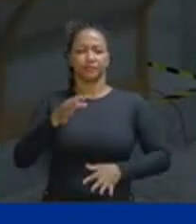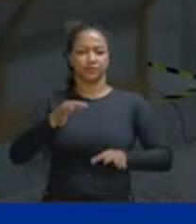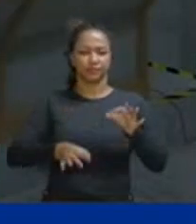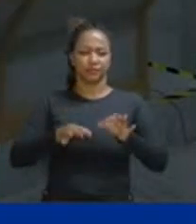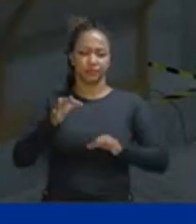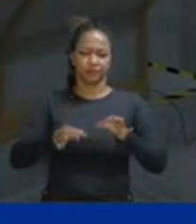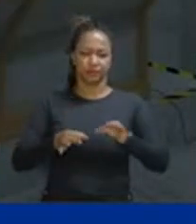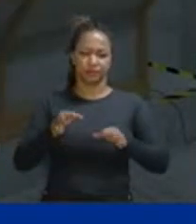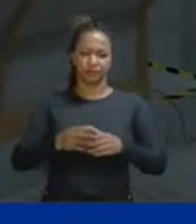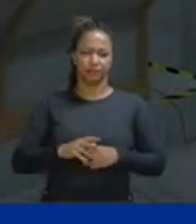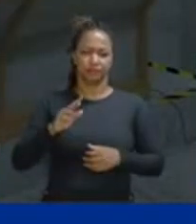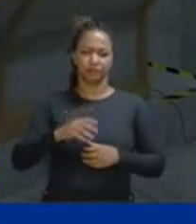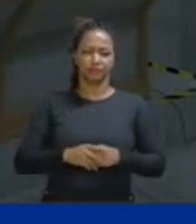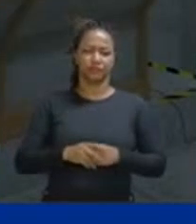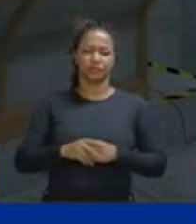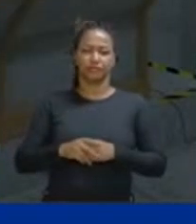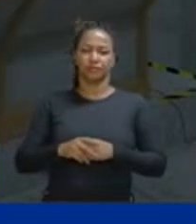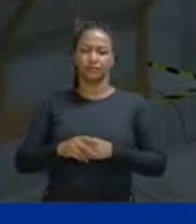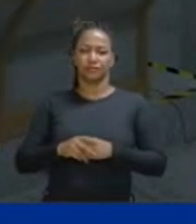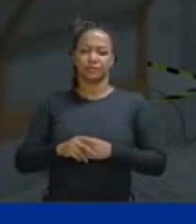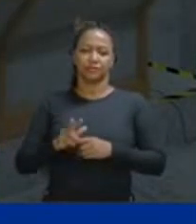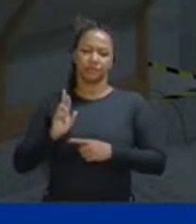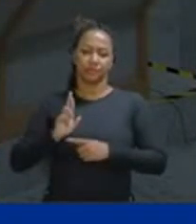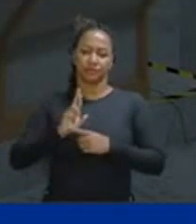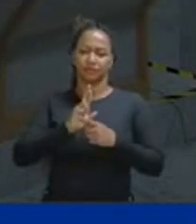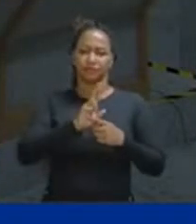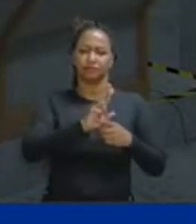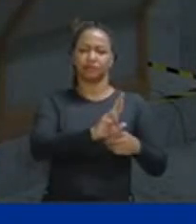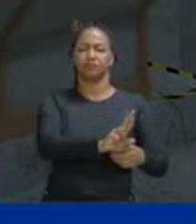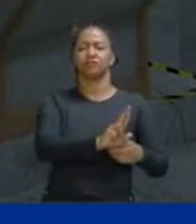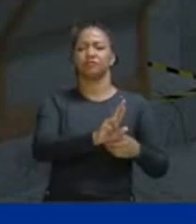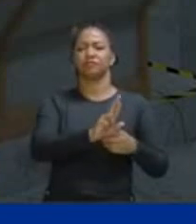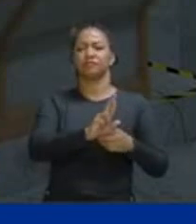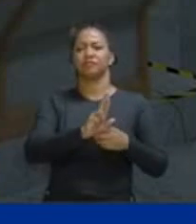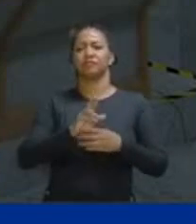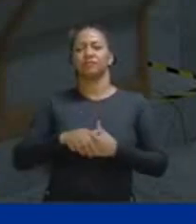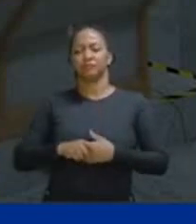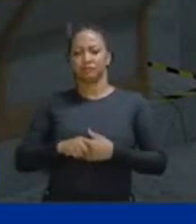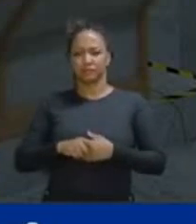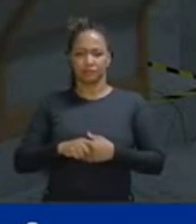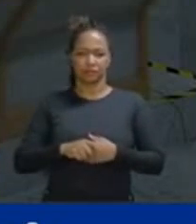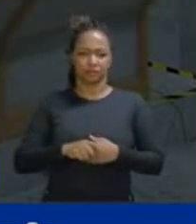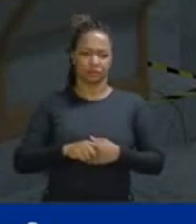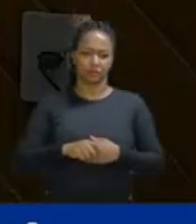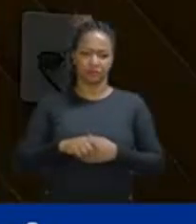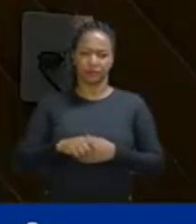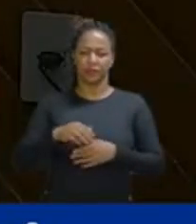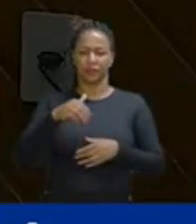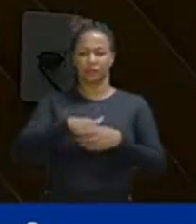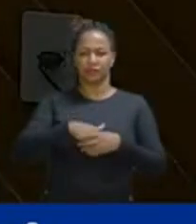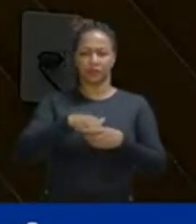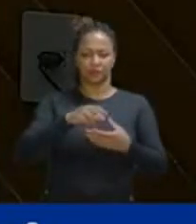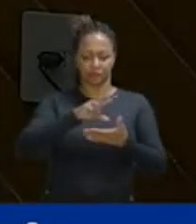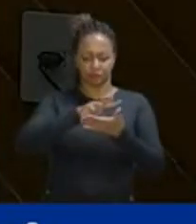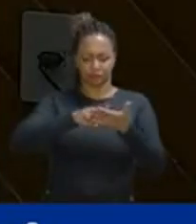pares, doutora procuradora regional. Senhor presidente, aguardei o voto de vista.